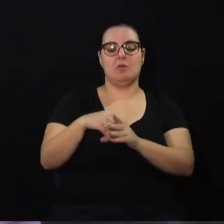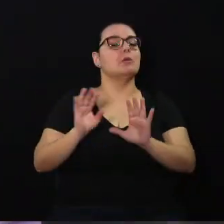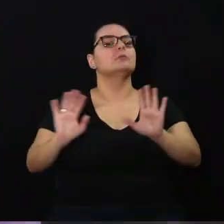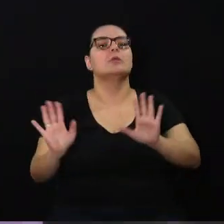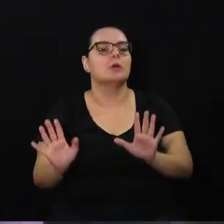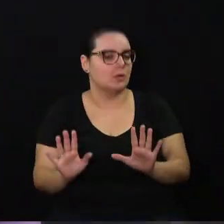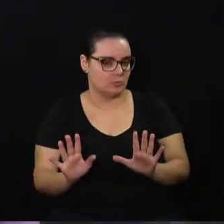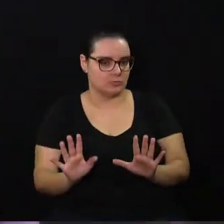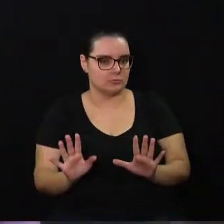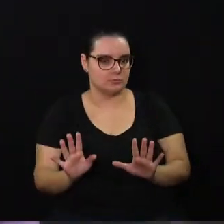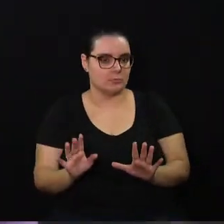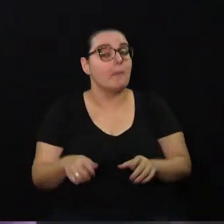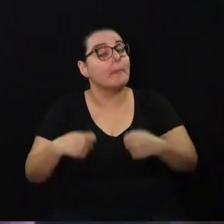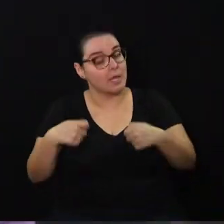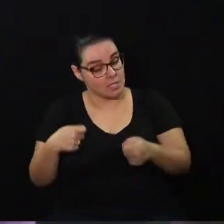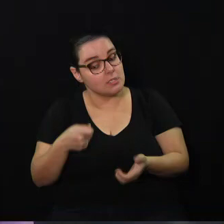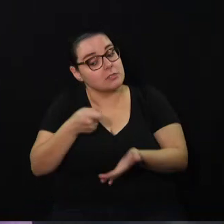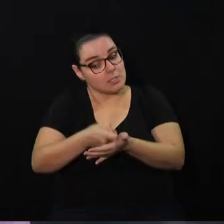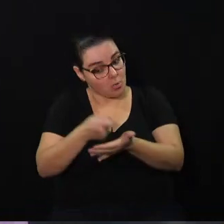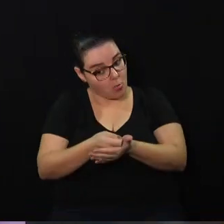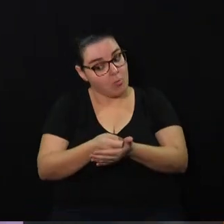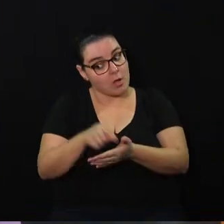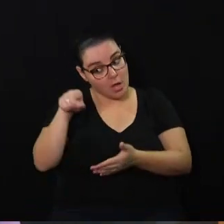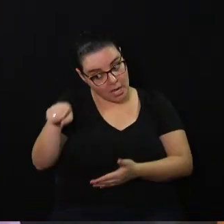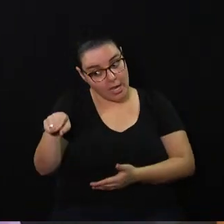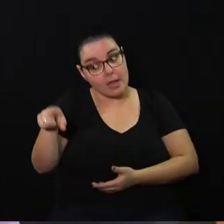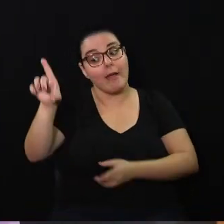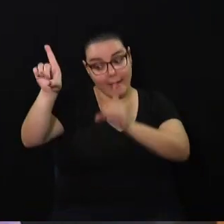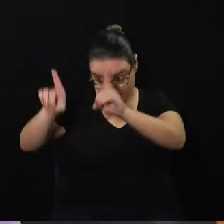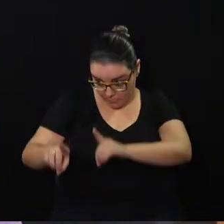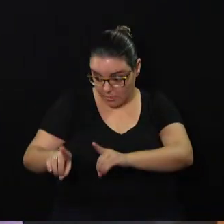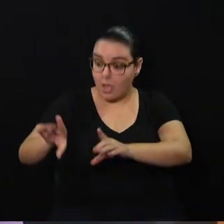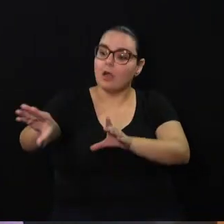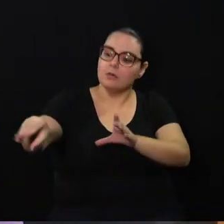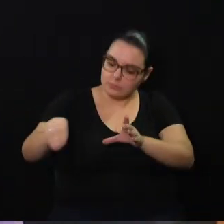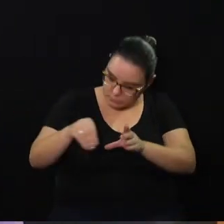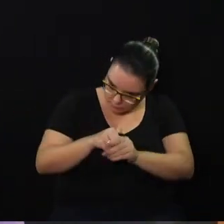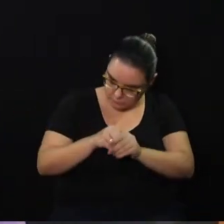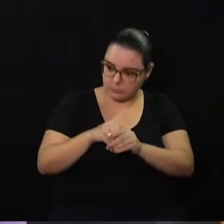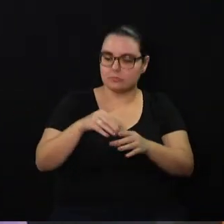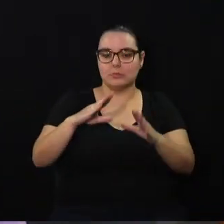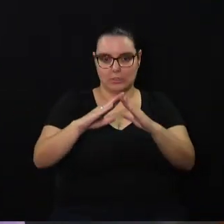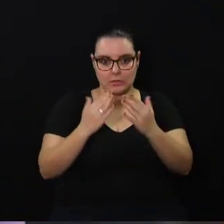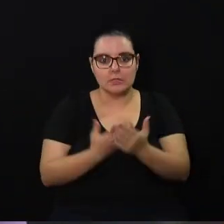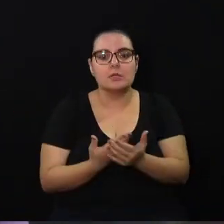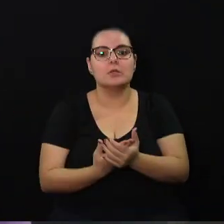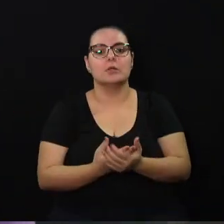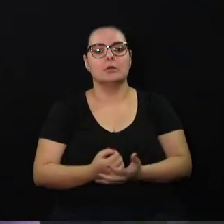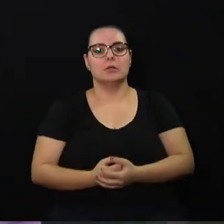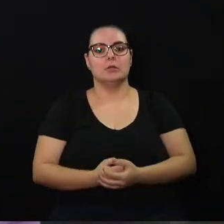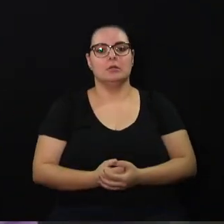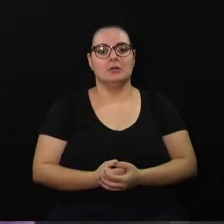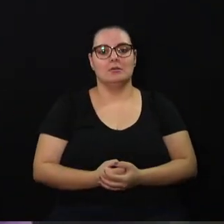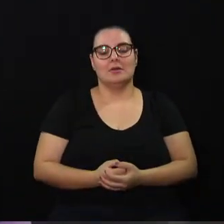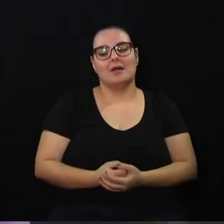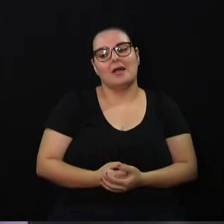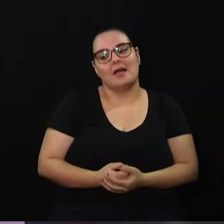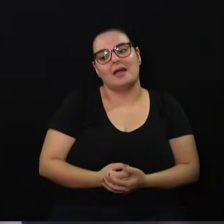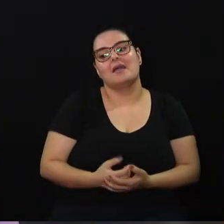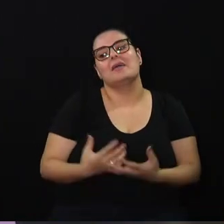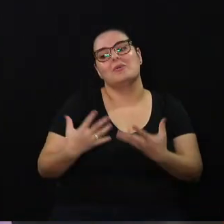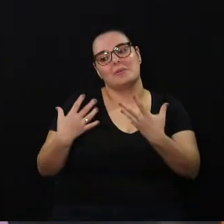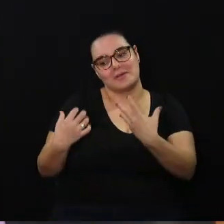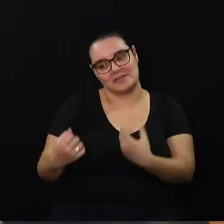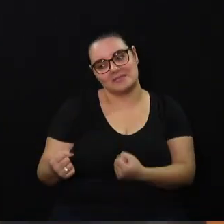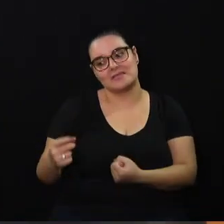vê muito ainda hoje infelizmente é a negativa velada então eu aceito seu filho